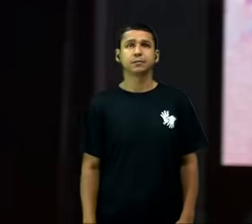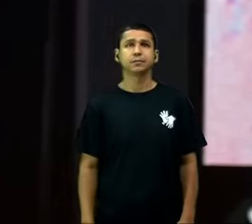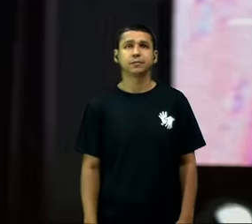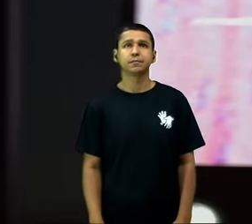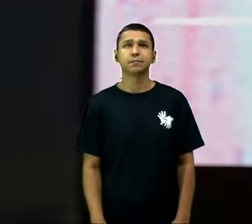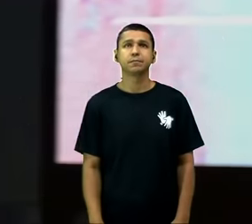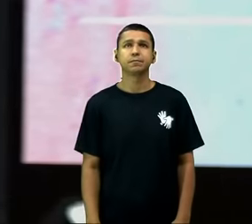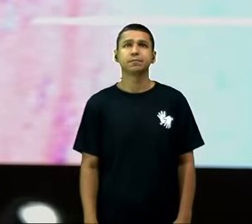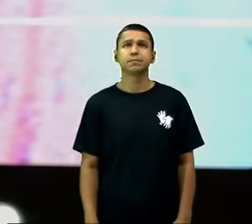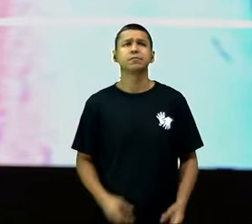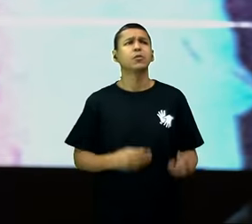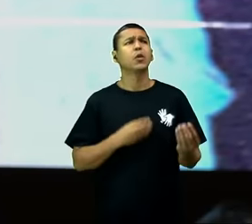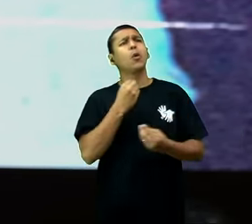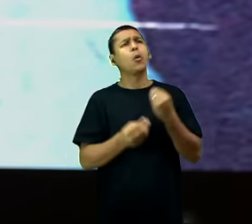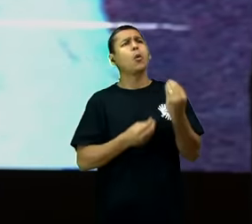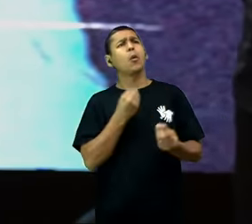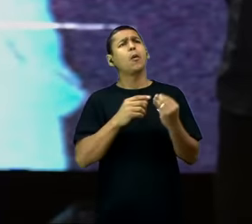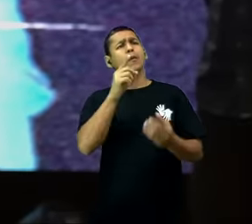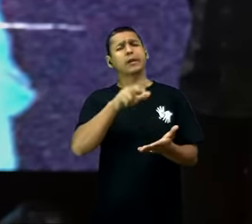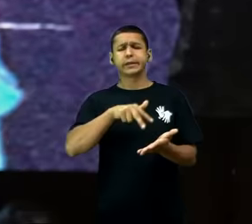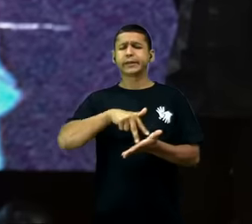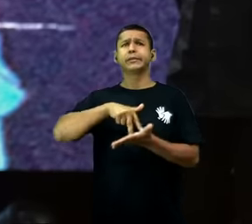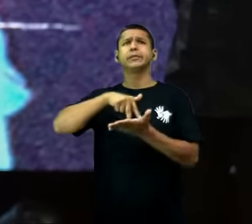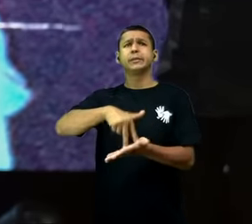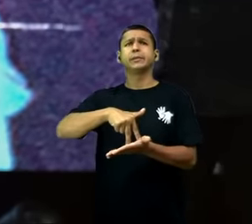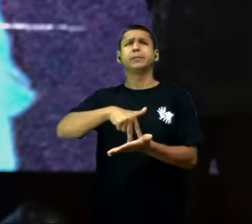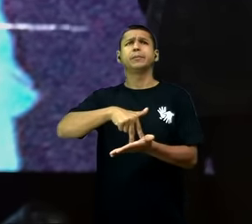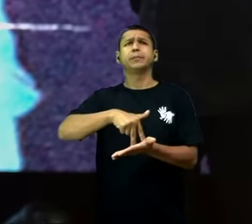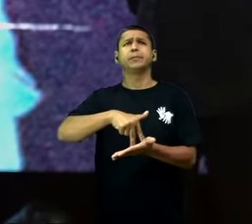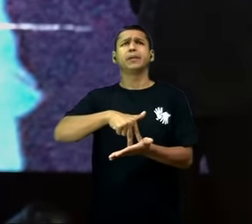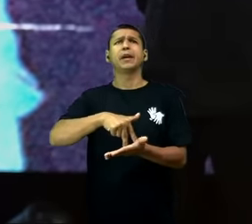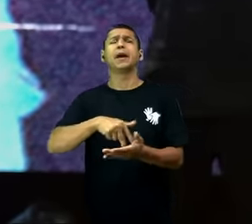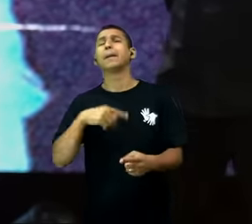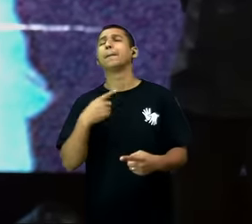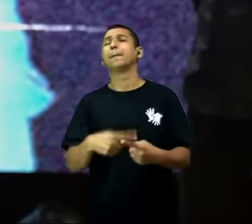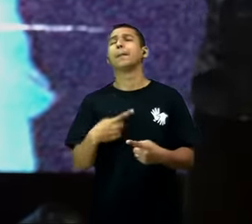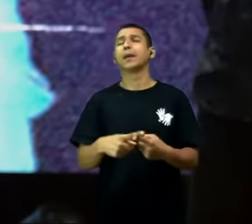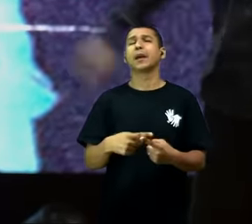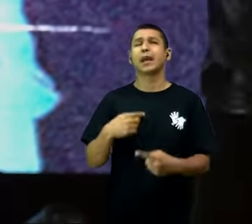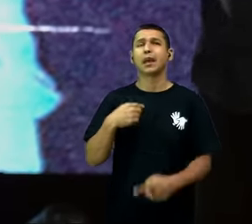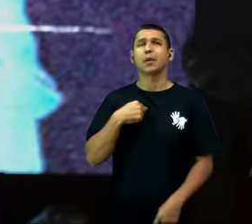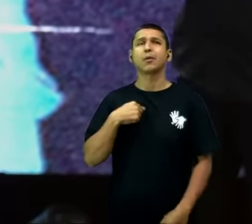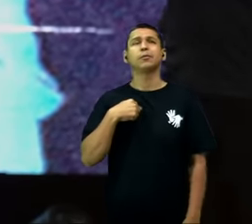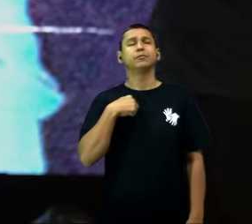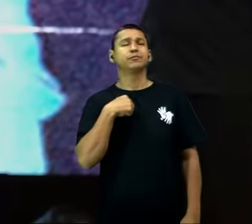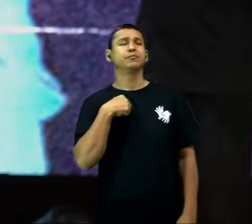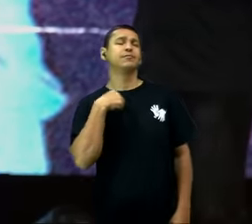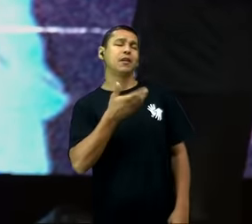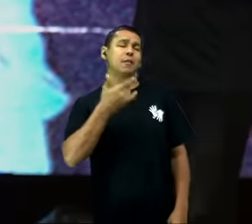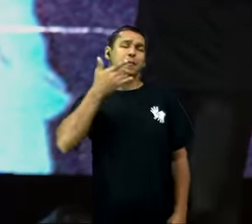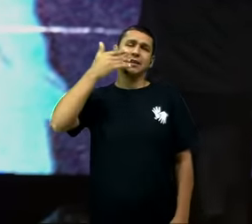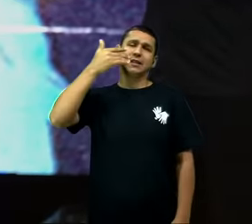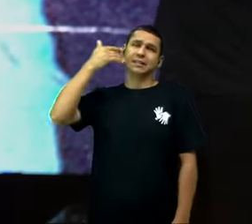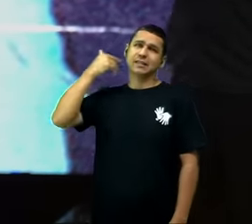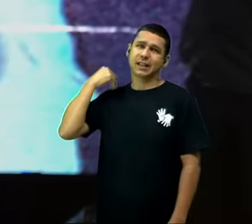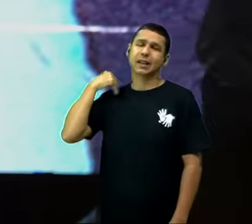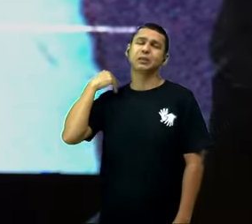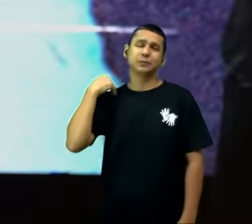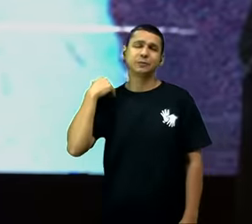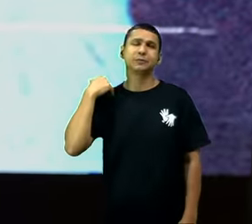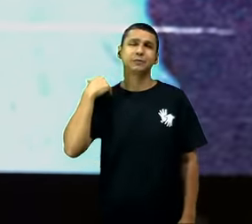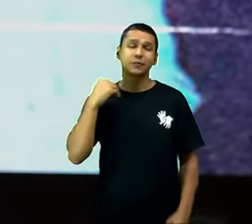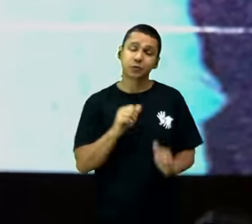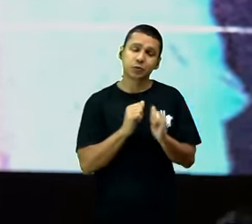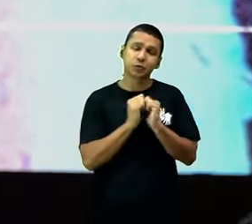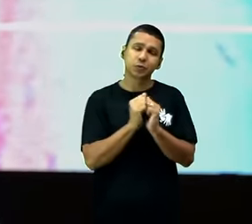Aí as pessoas pensam assim: como é que você consegue ficar de pé? Porque eu já fui crucificado com Cristo há muito tempo.